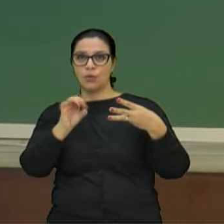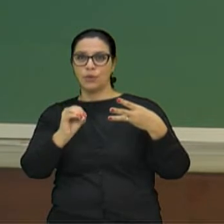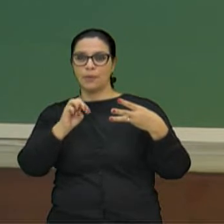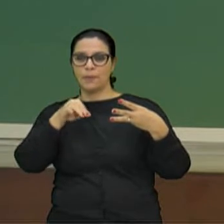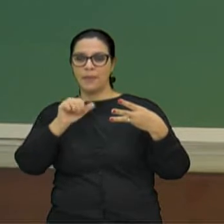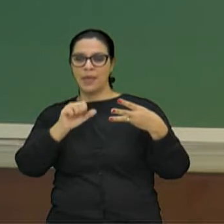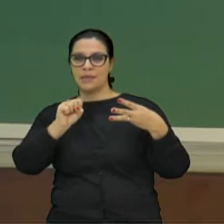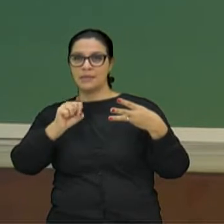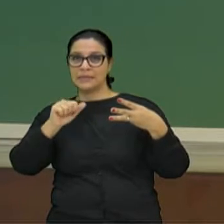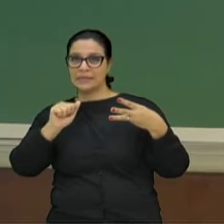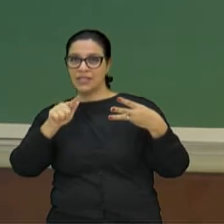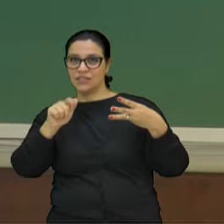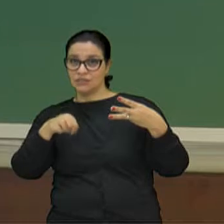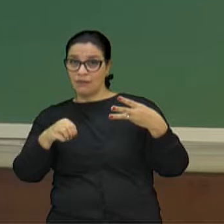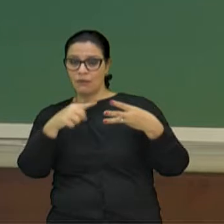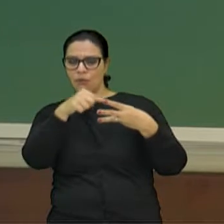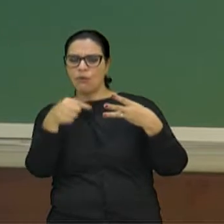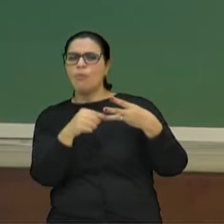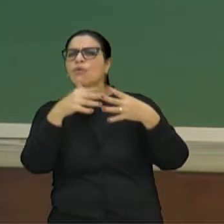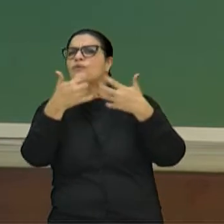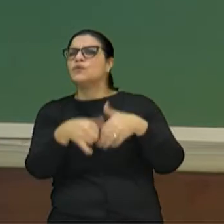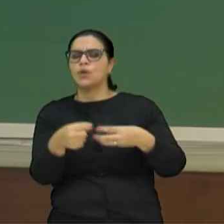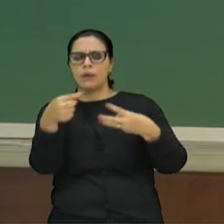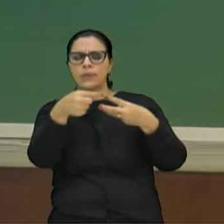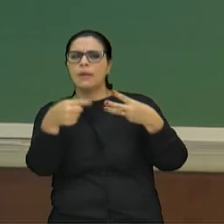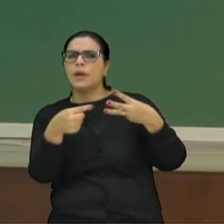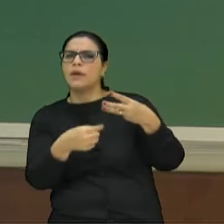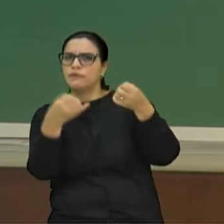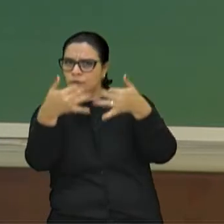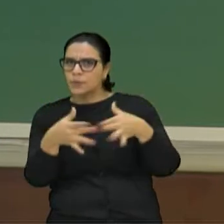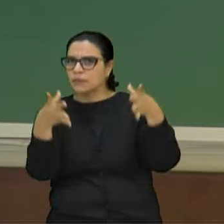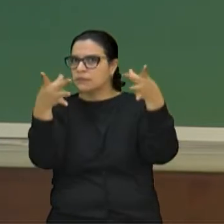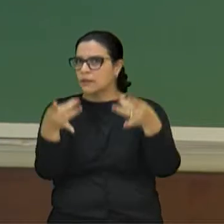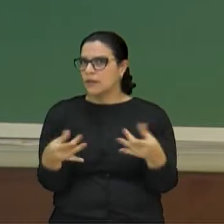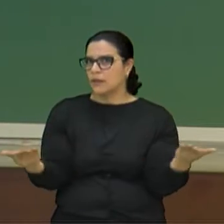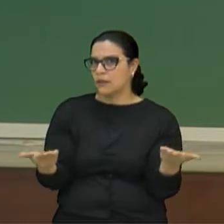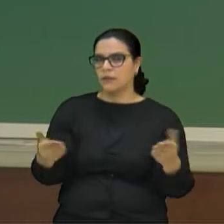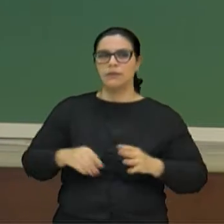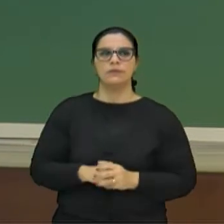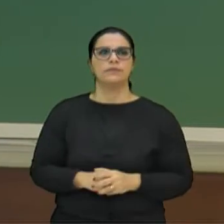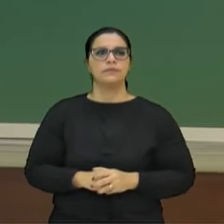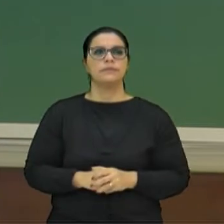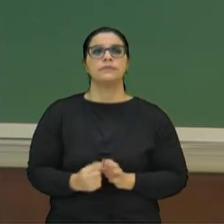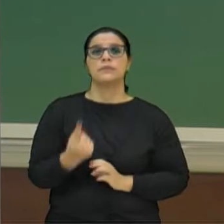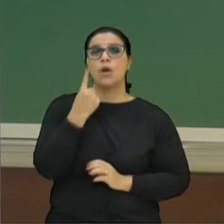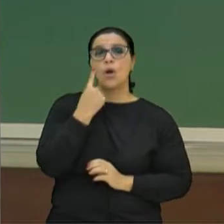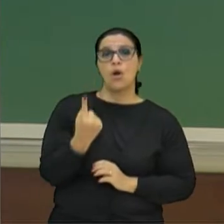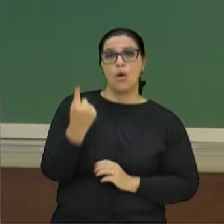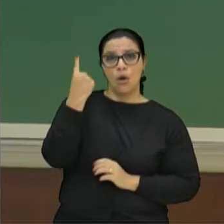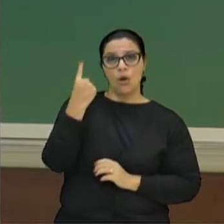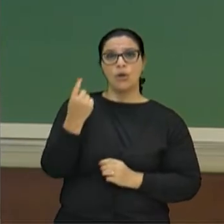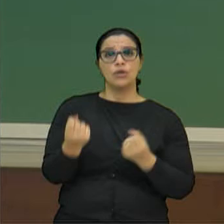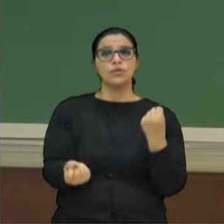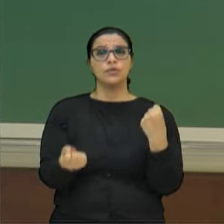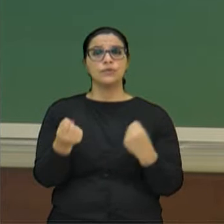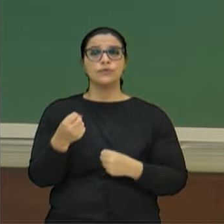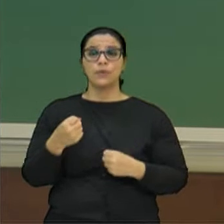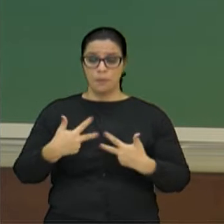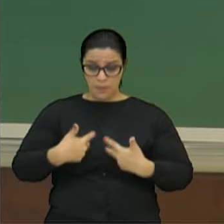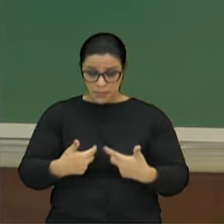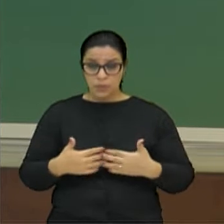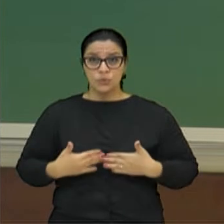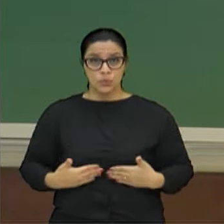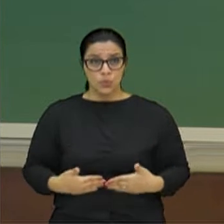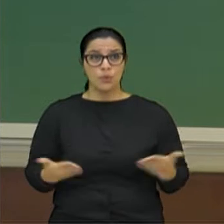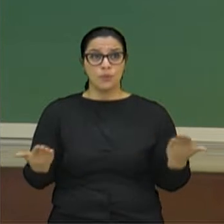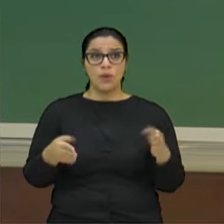mais à frente agora como que funciona cada um deles, beleza? Então a ginástica de conscientização